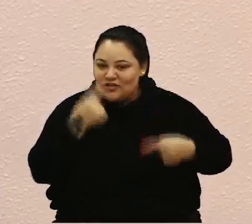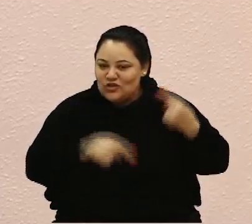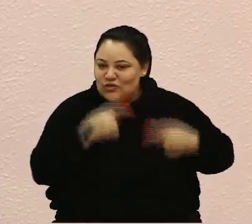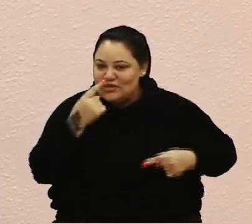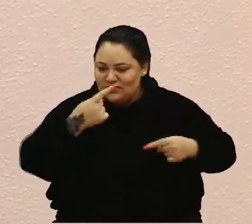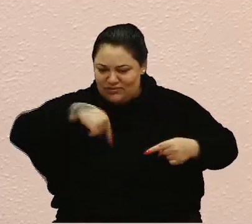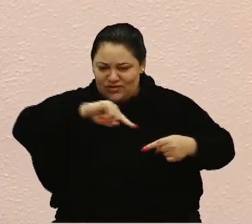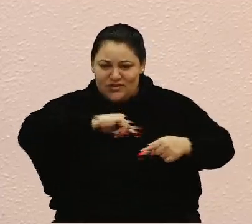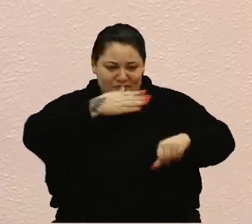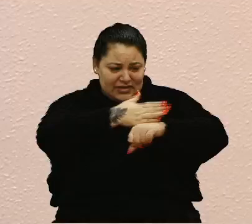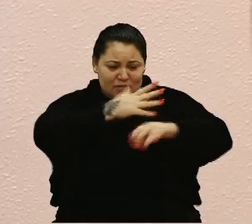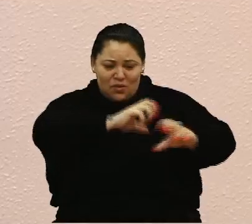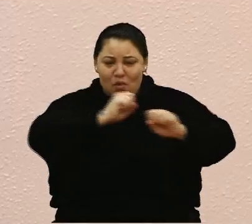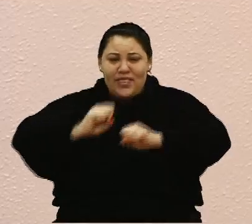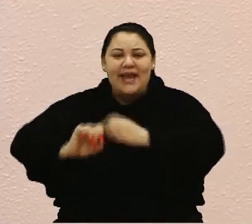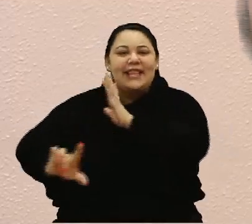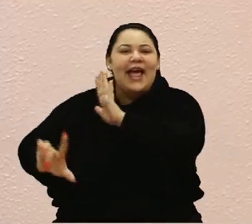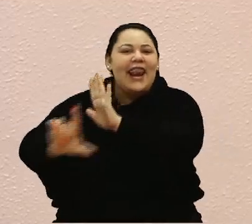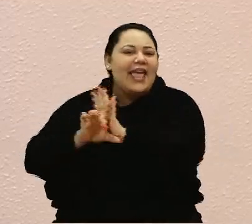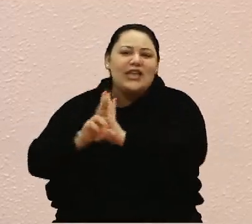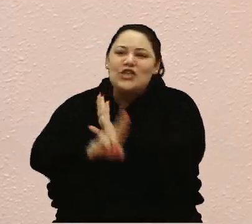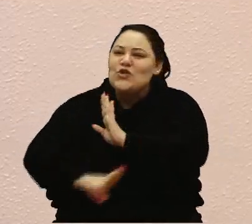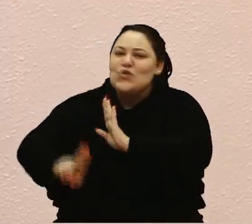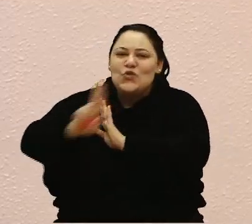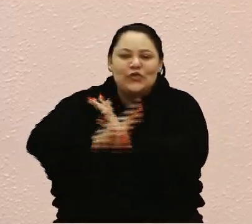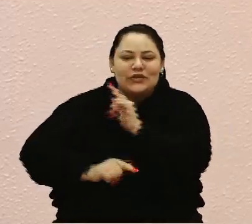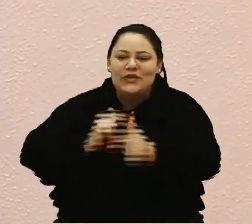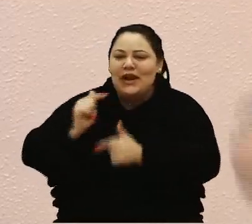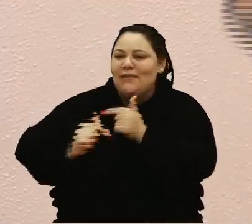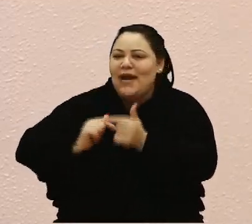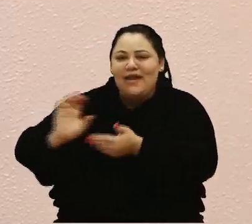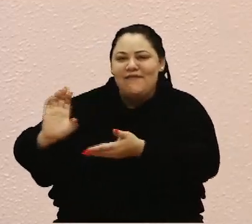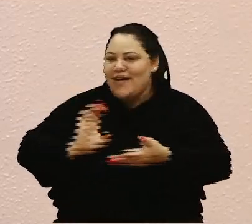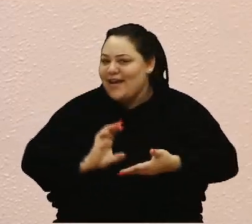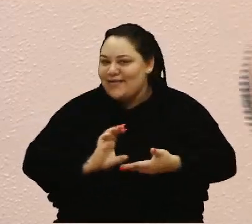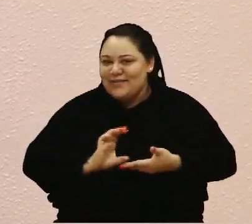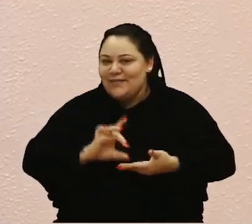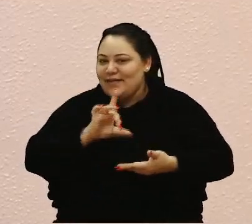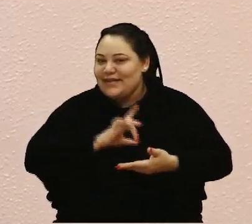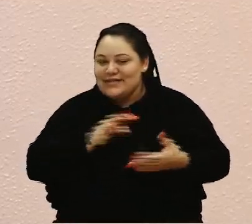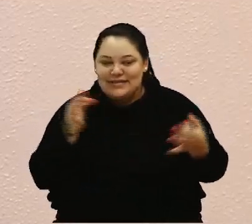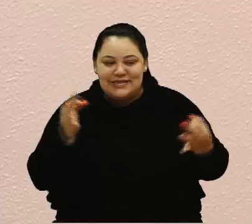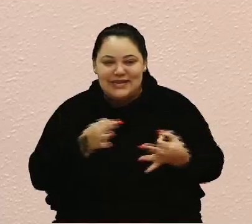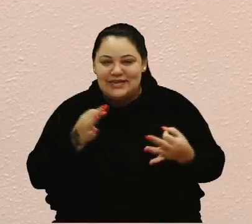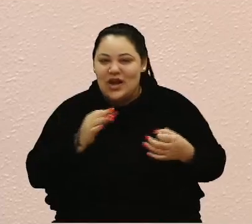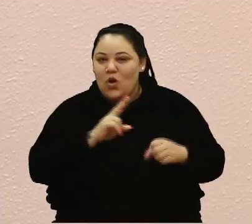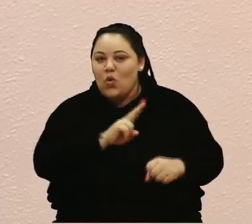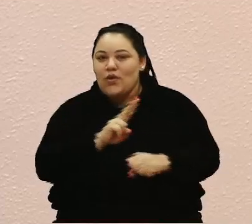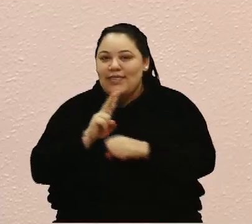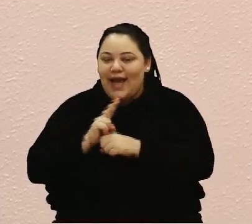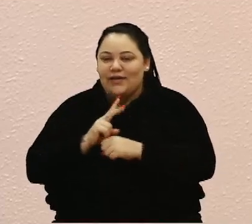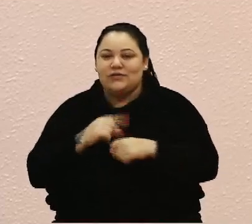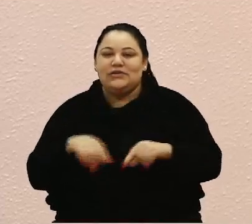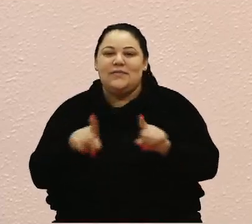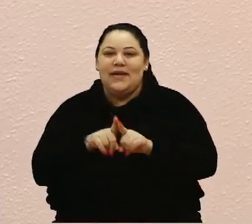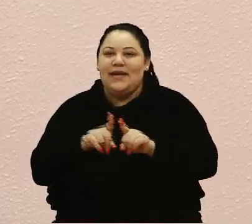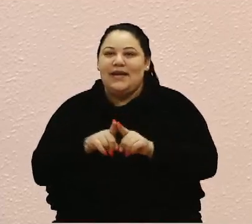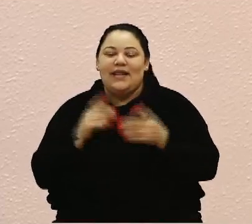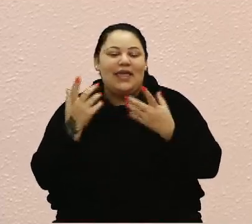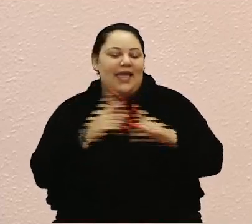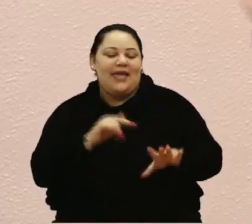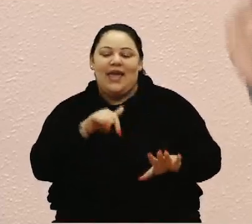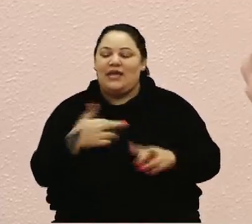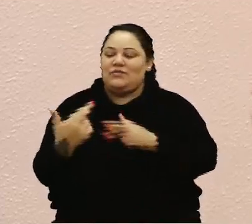poder legislativo que utiliza o seu recurso com extrema cautela e zelo. Ninguém aqui é